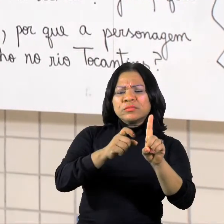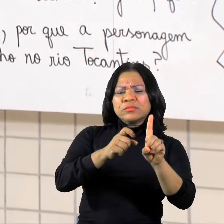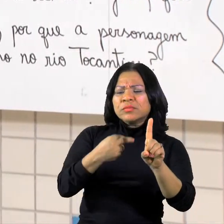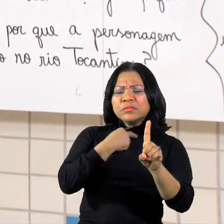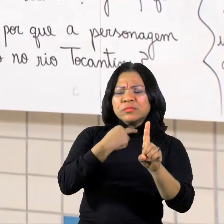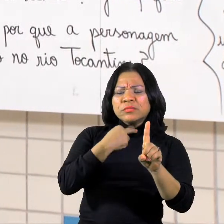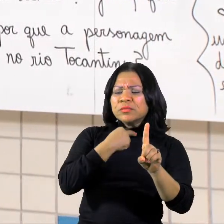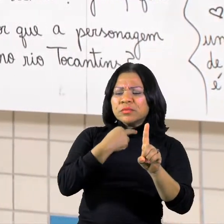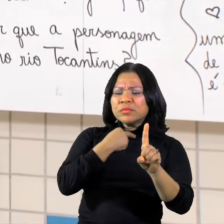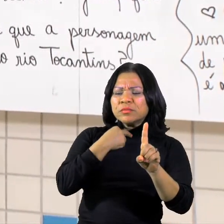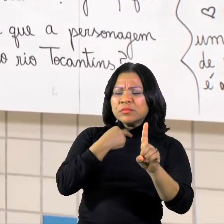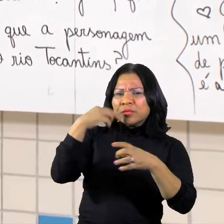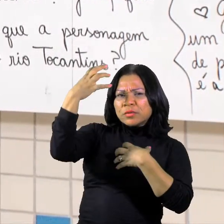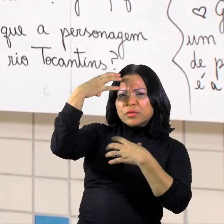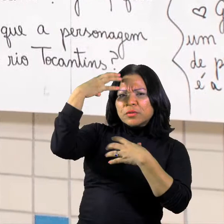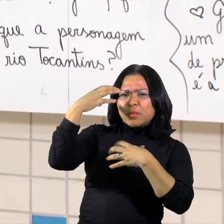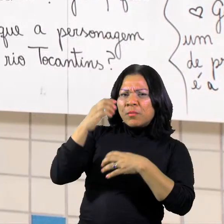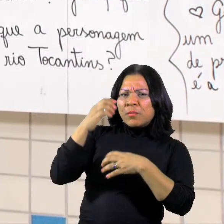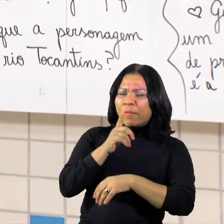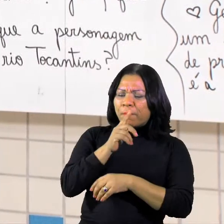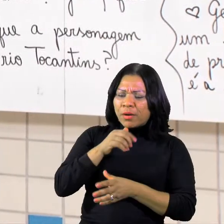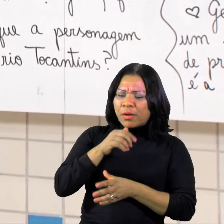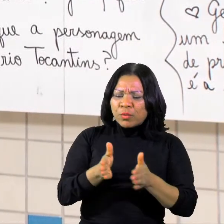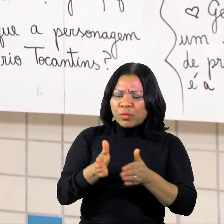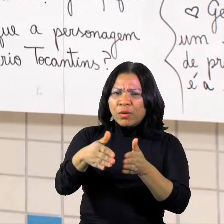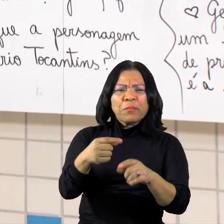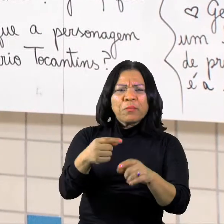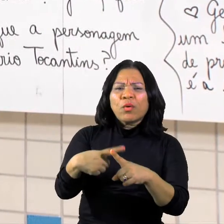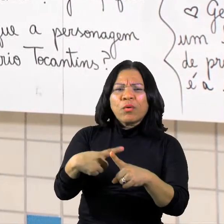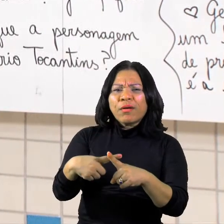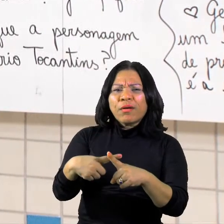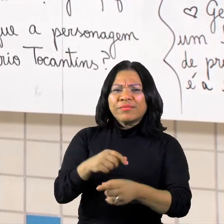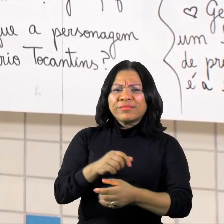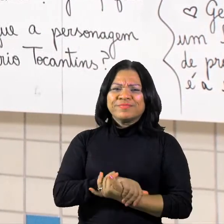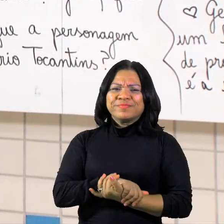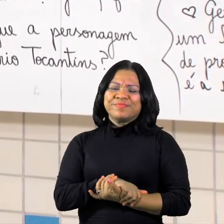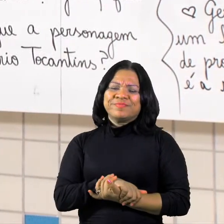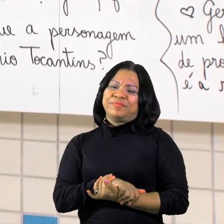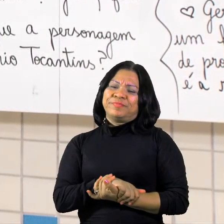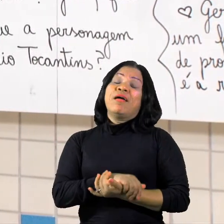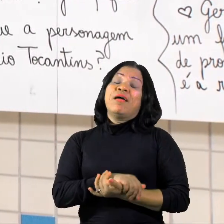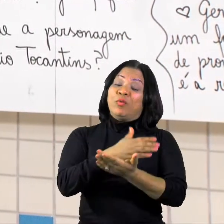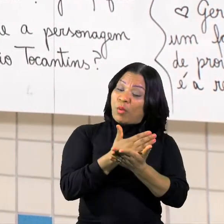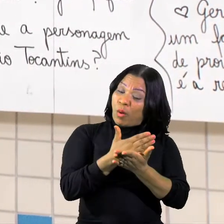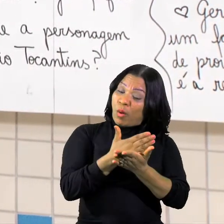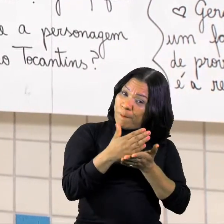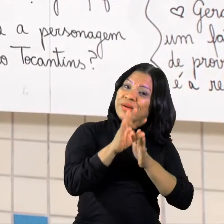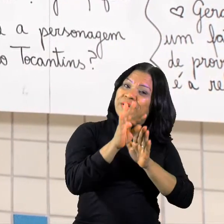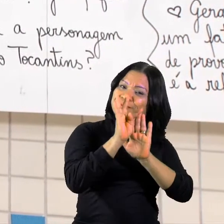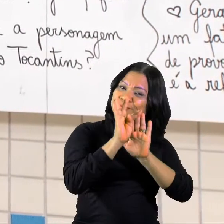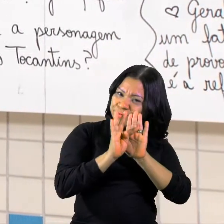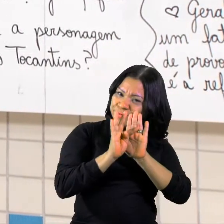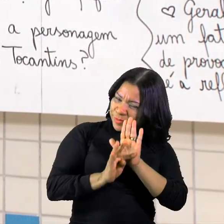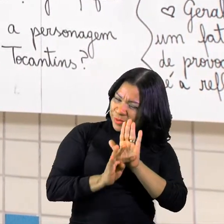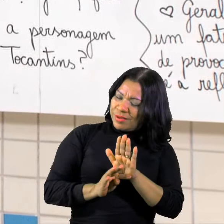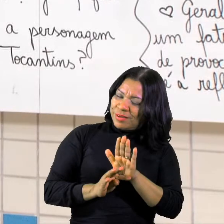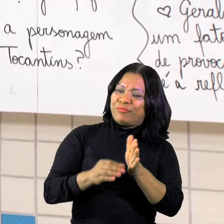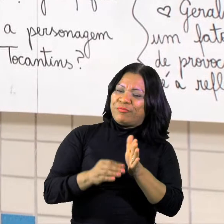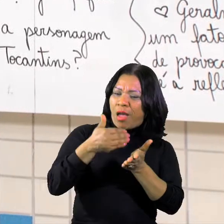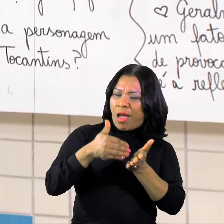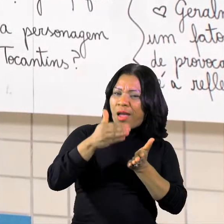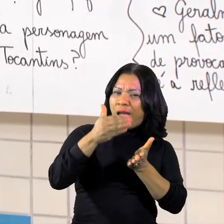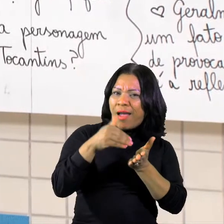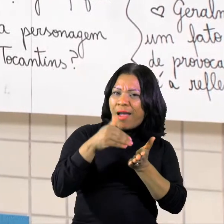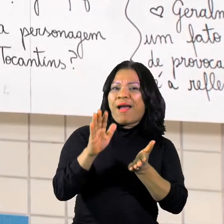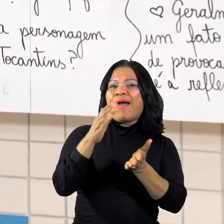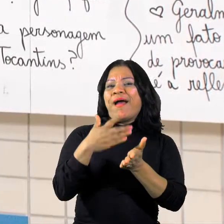Tocantins? E aí? Bem lá no texto, quando ele vai narrando, contando dos fatos, né, que